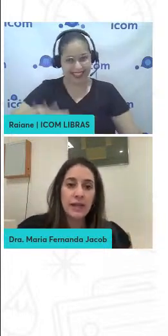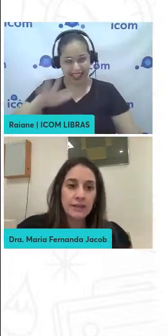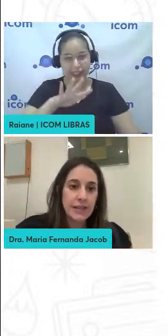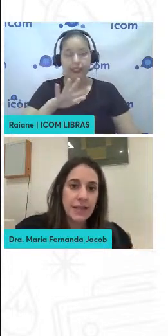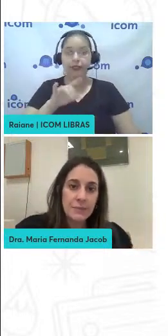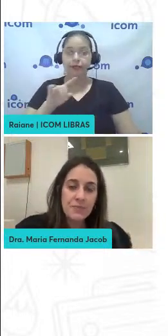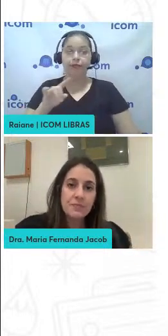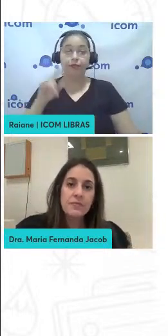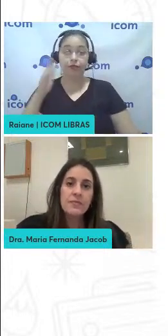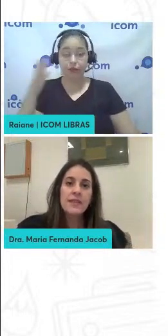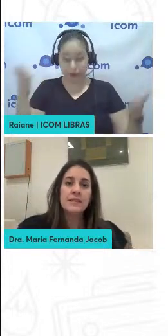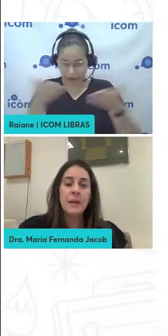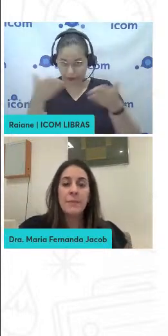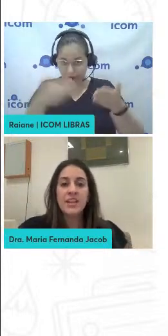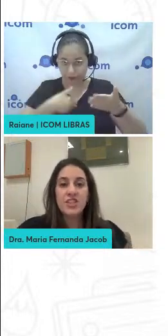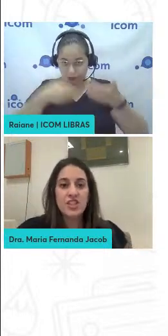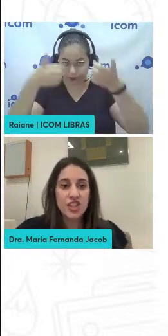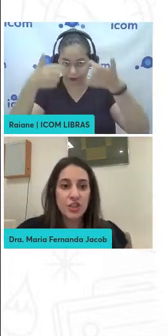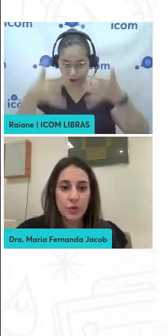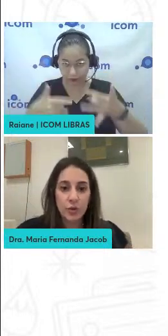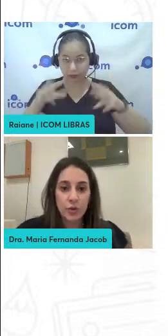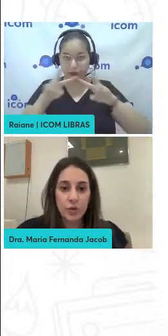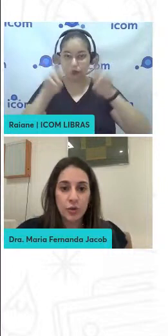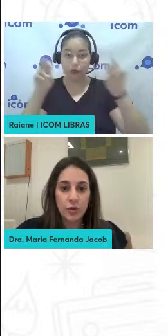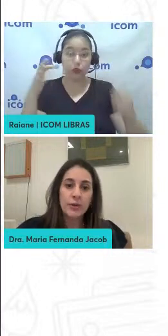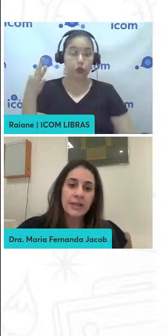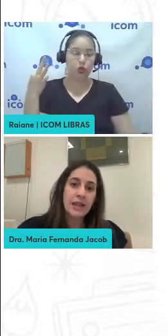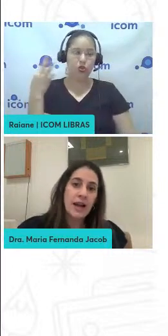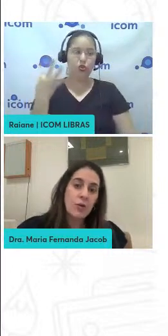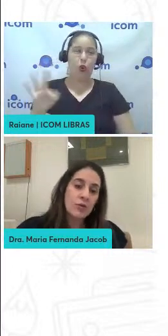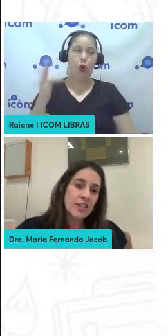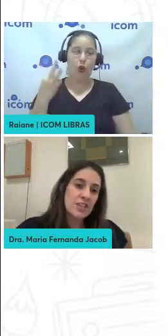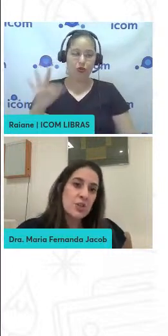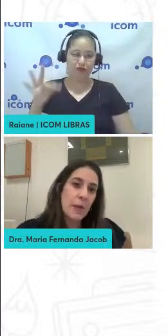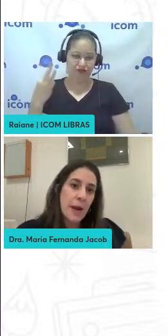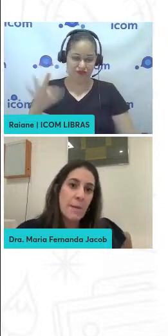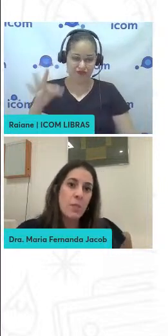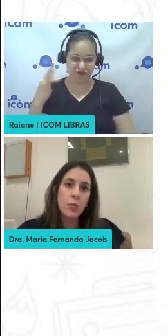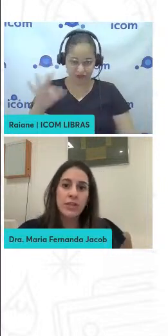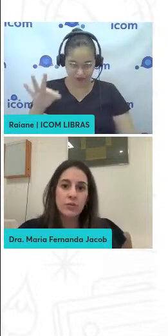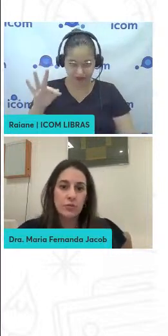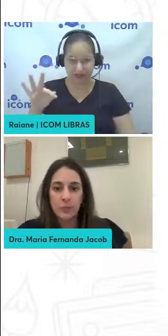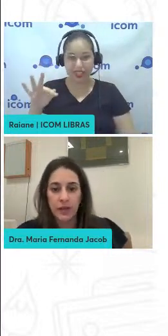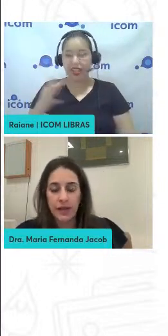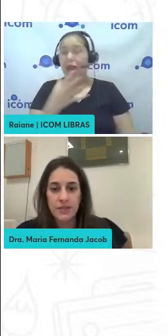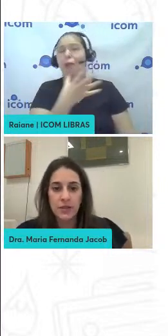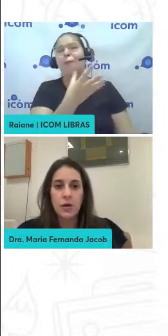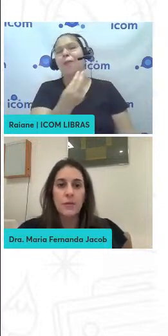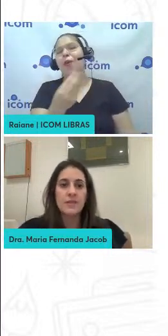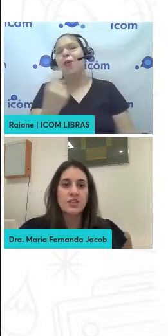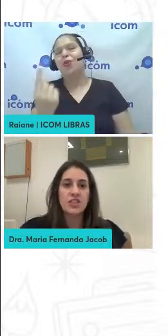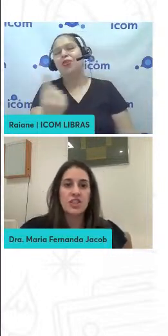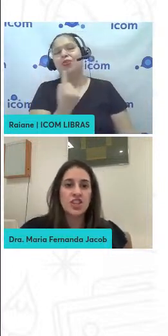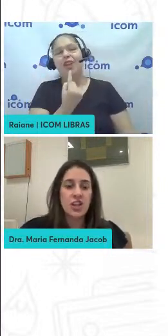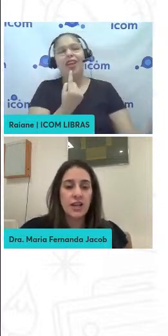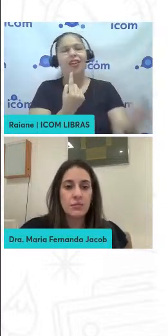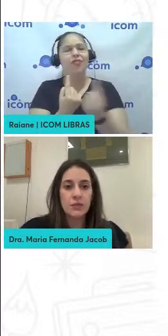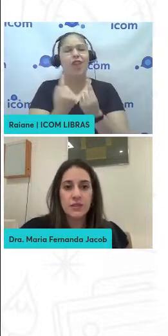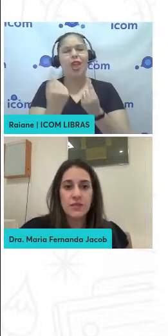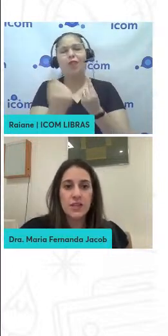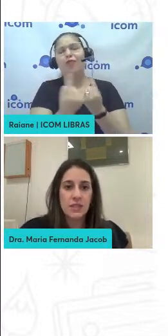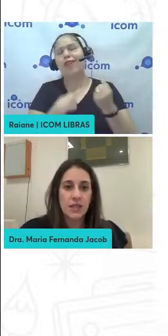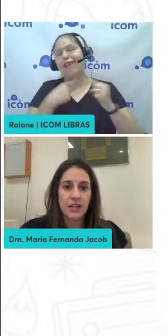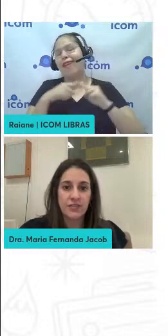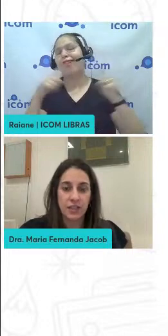eu vou me ater na parte de dor, porque é algo que a gente pega muito no Pilates, né? O paciente ele